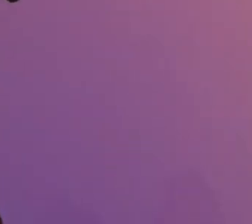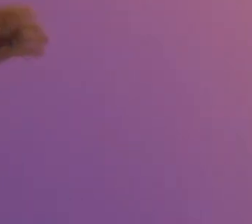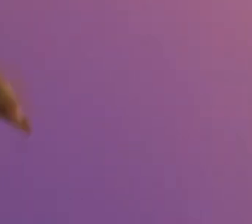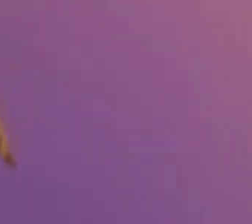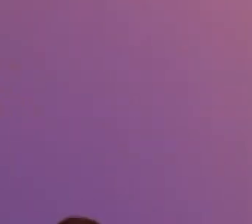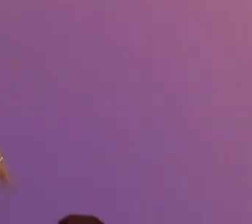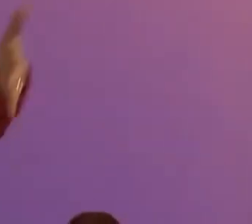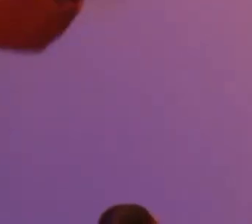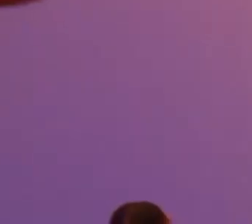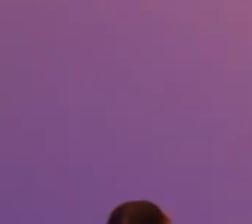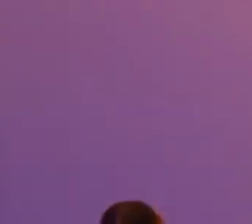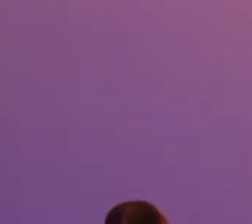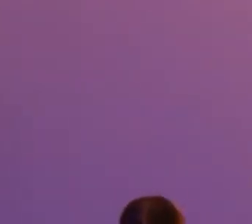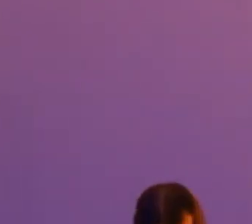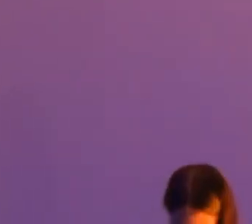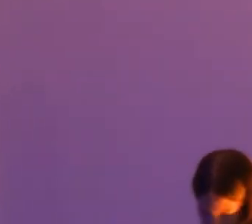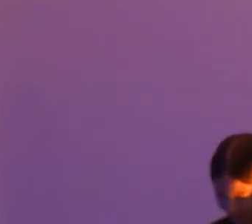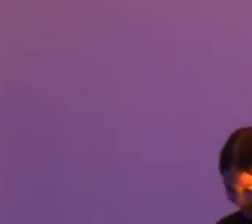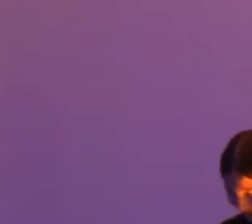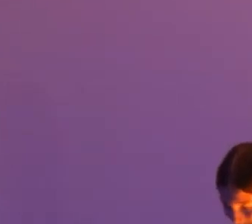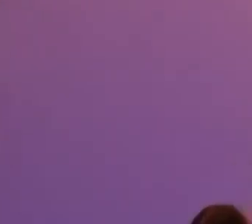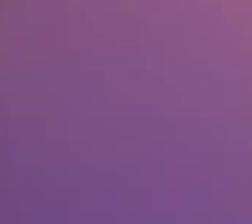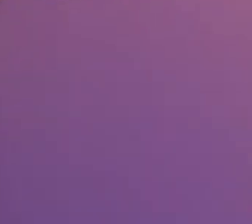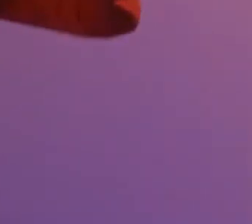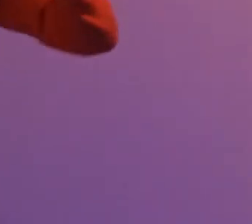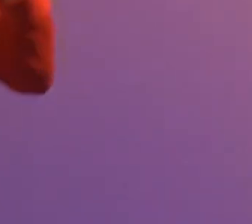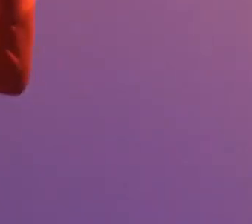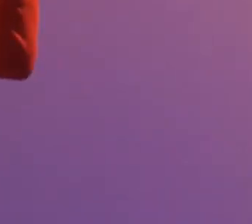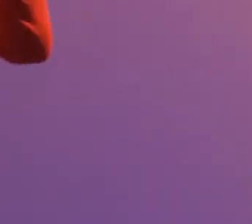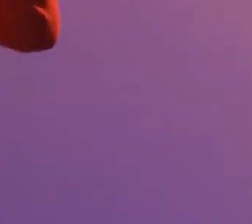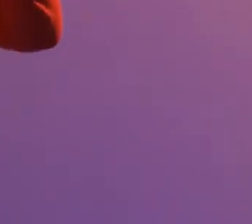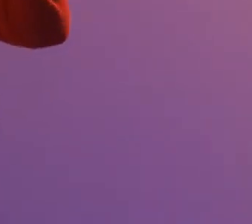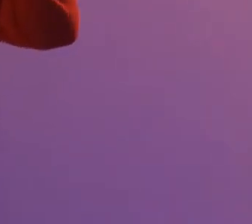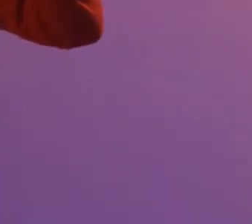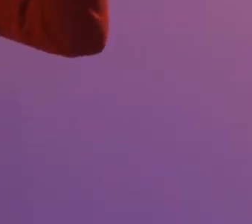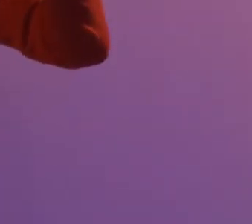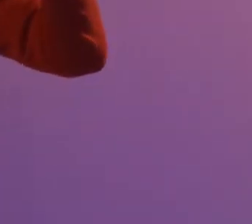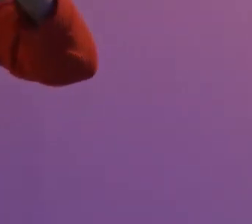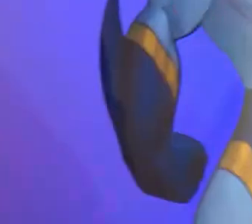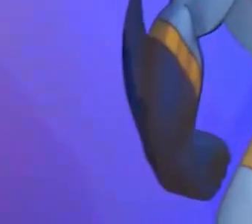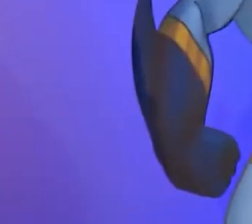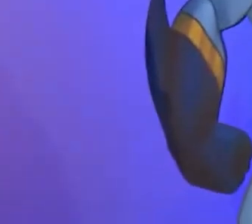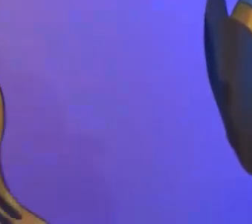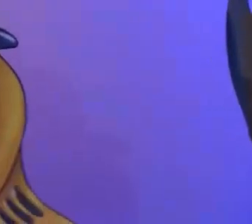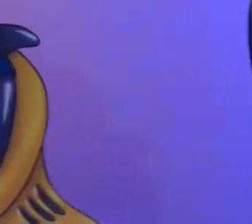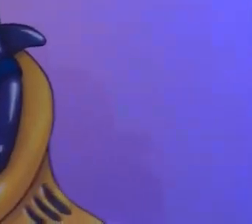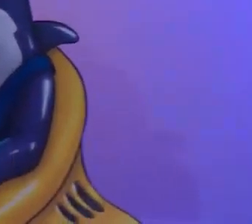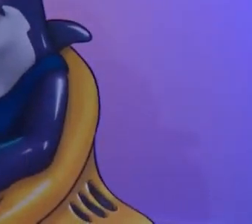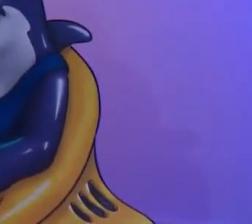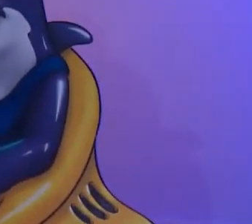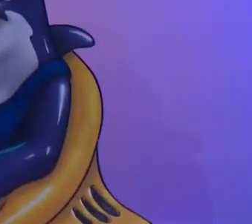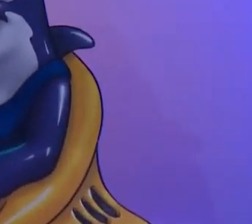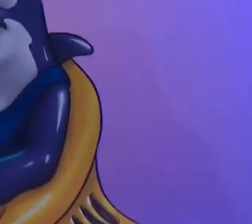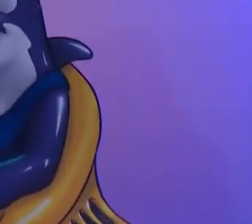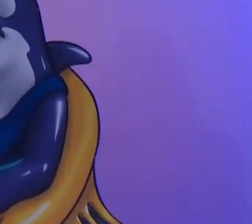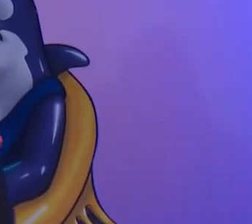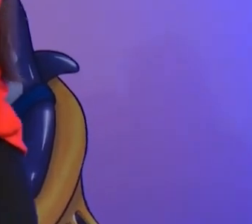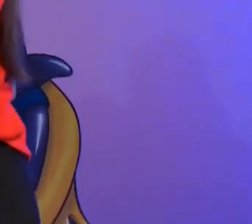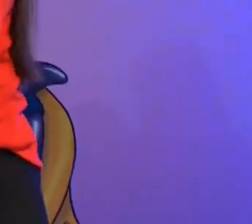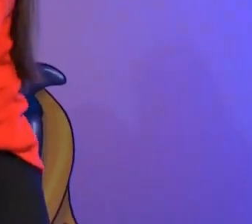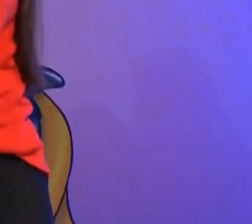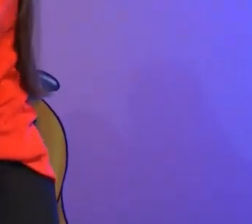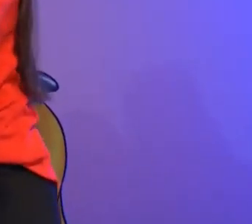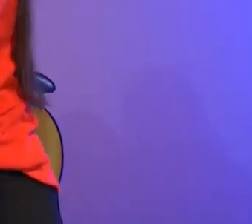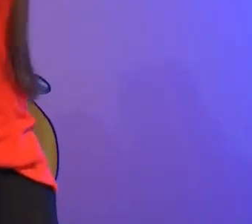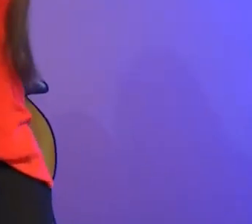Muito bem. Toda vez que eu fizer assim, é porque tá. Às vezes tem gente conversando e a gente precisa de um pouco mais de